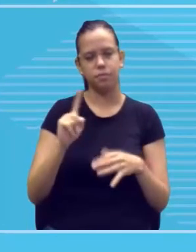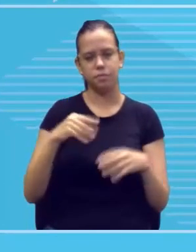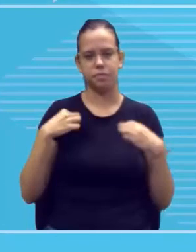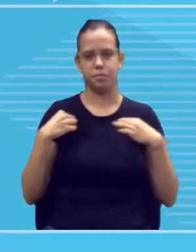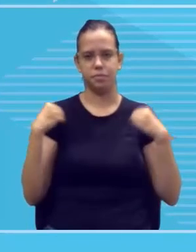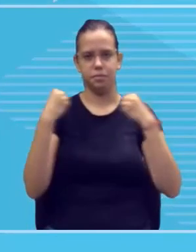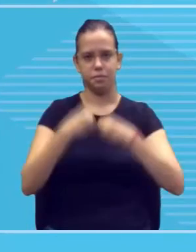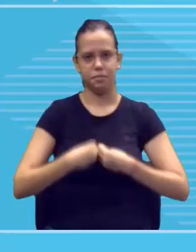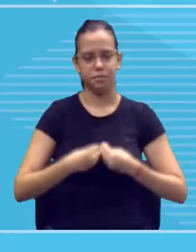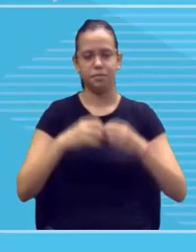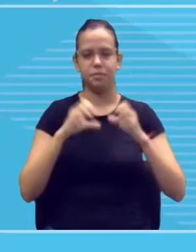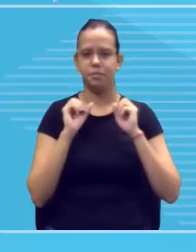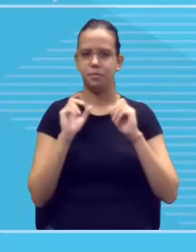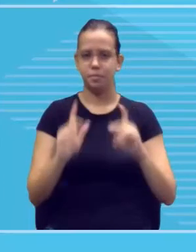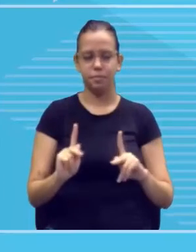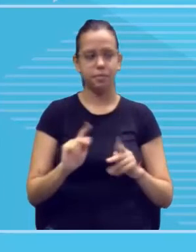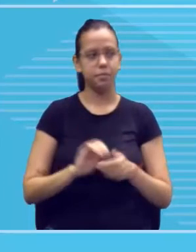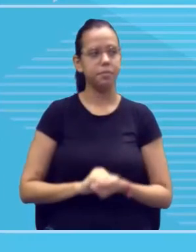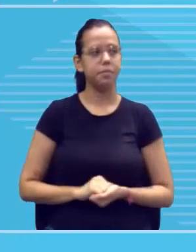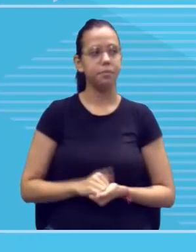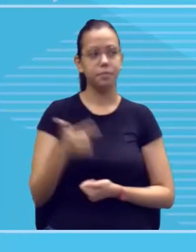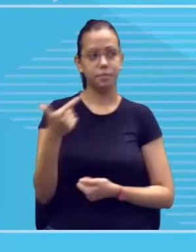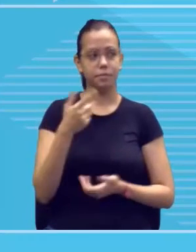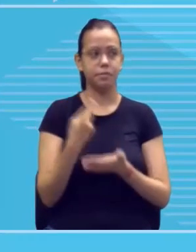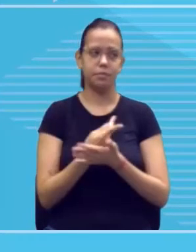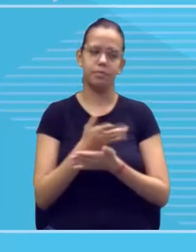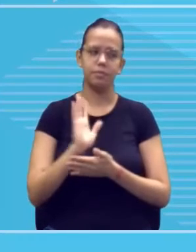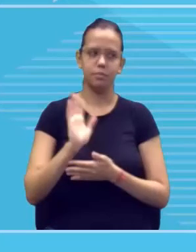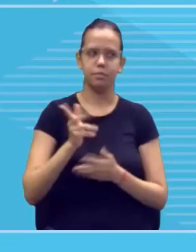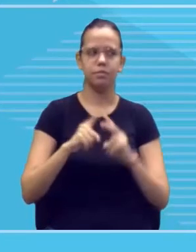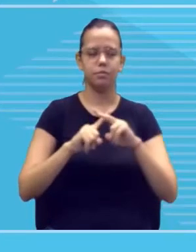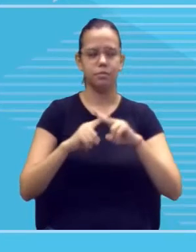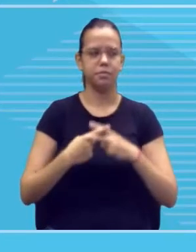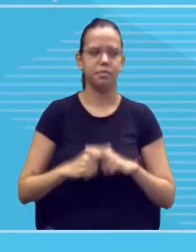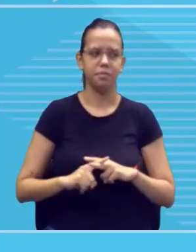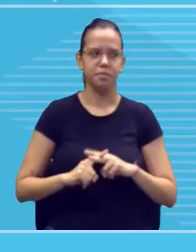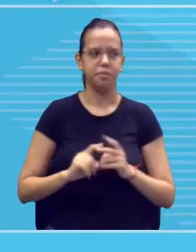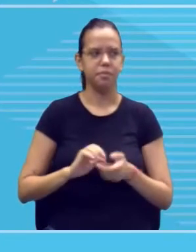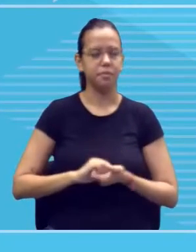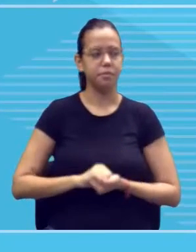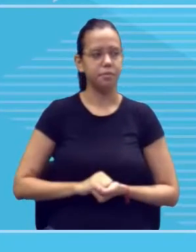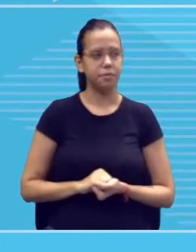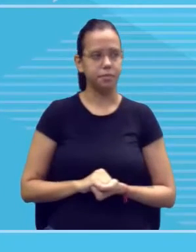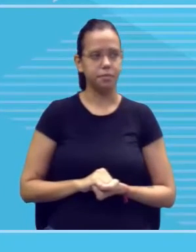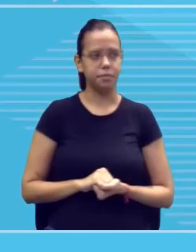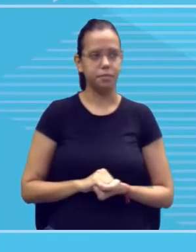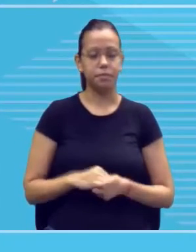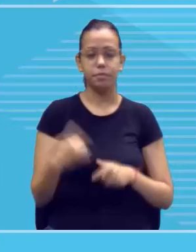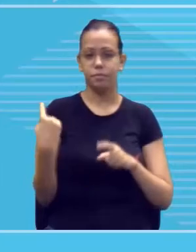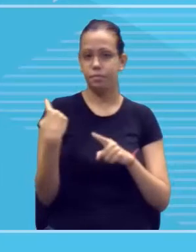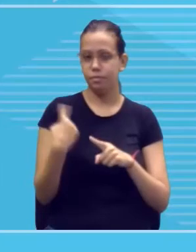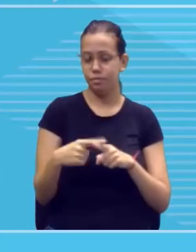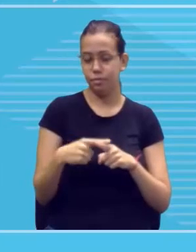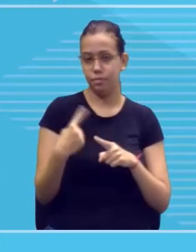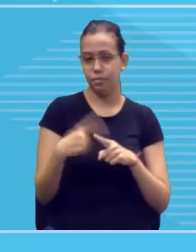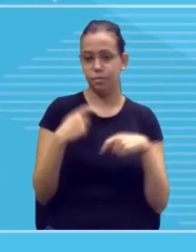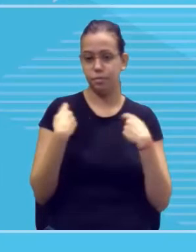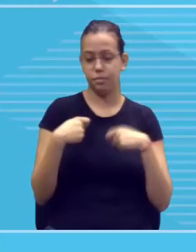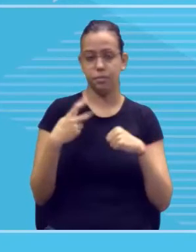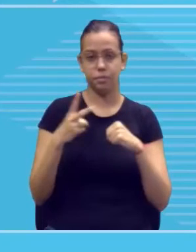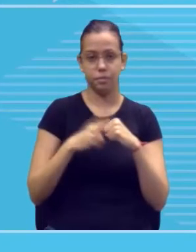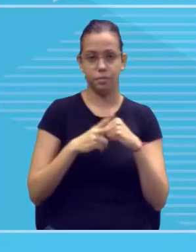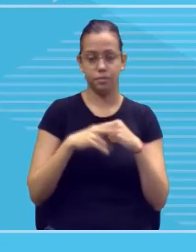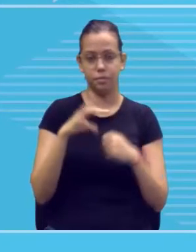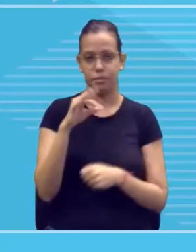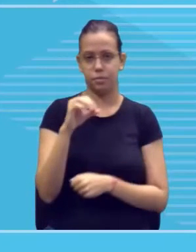beleza número 2 estava erradinha a gente corrigiu mas and Beat Where porque porque eu preciso de um verbo to